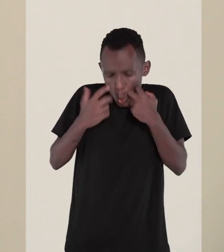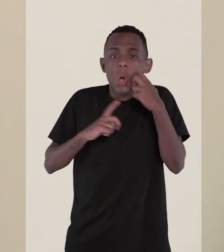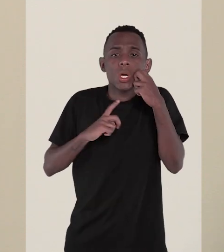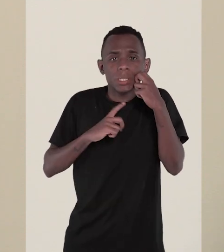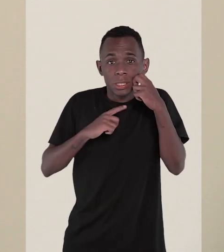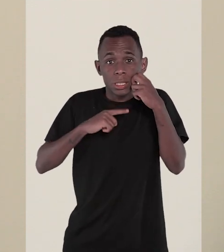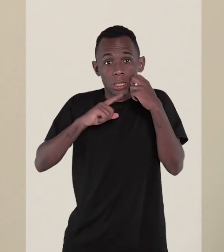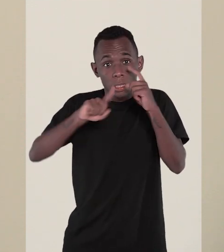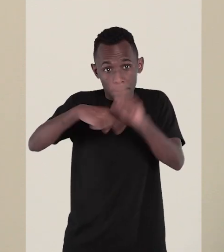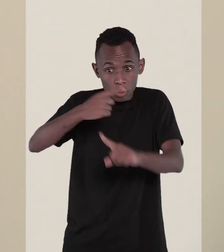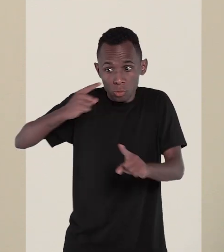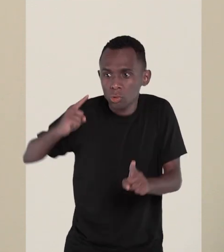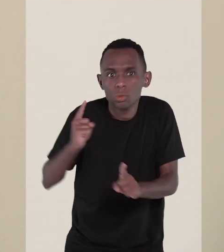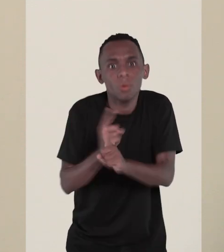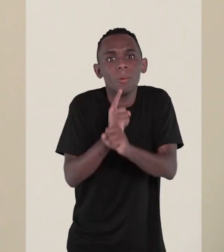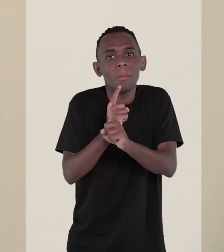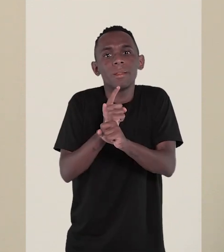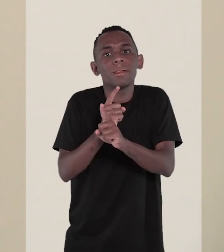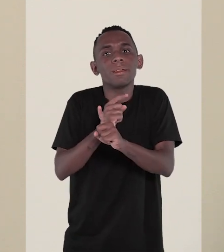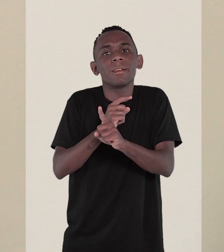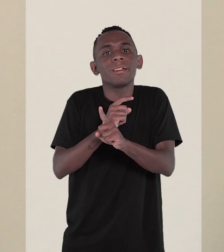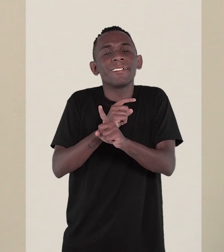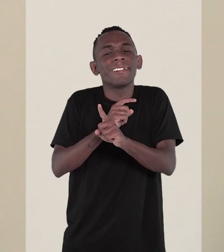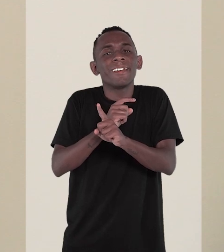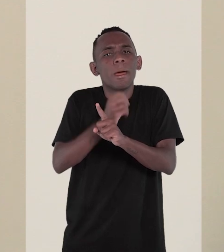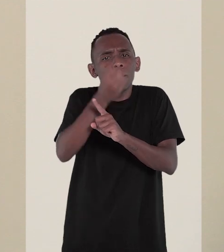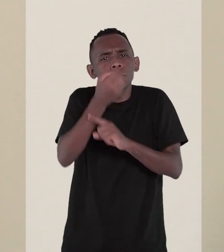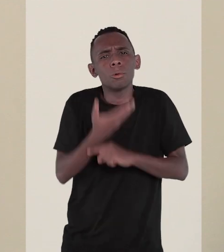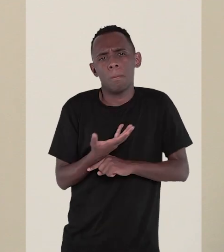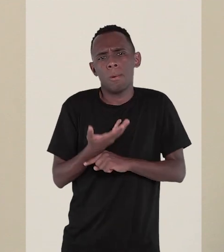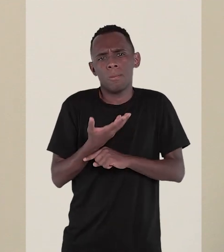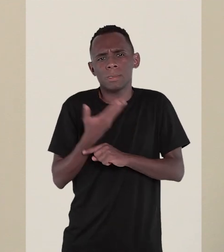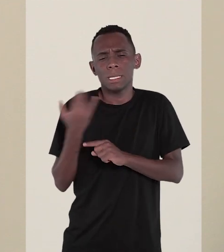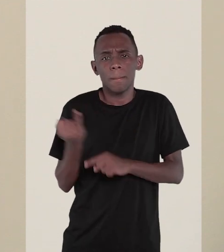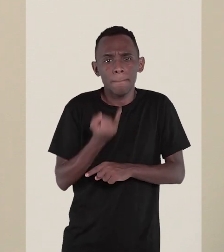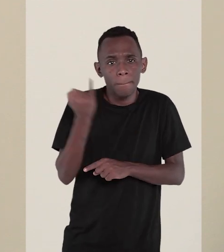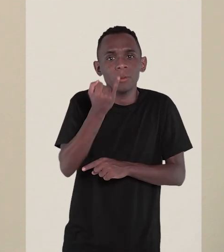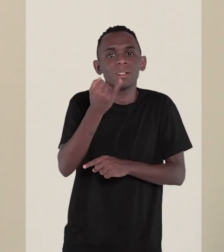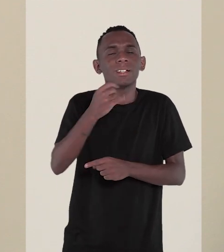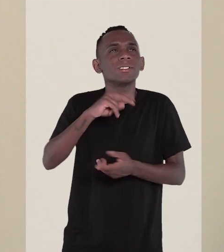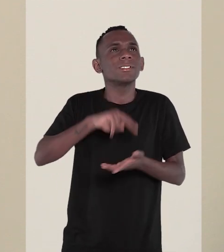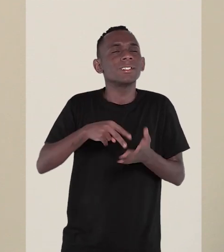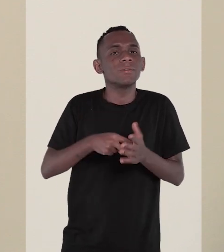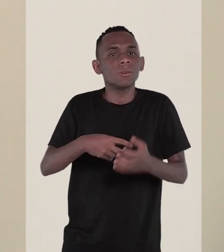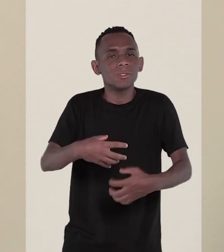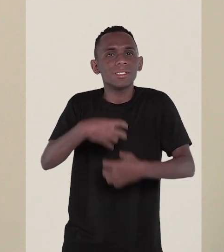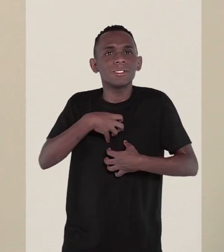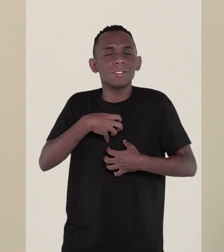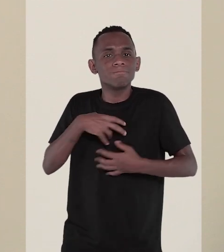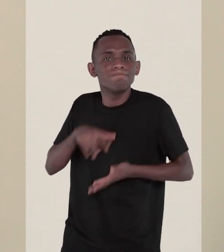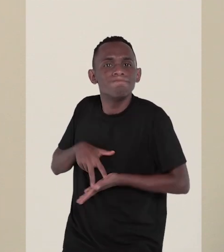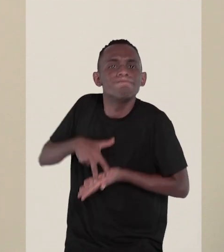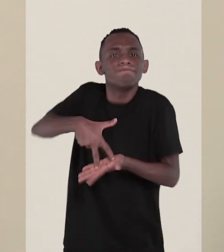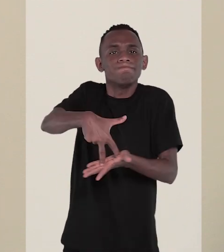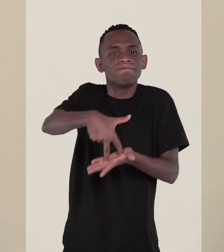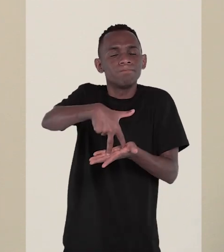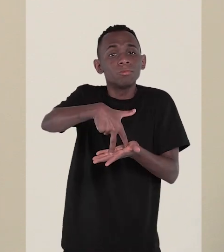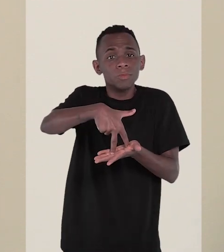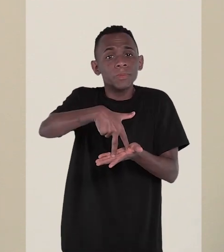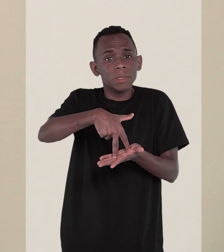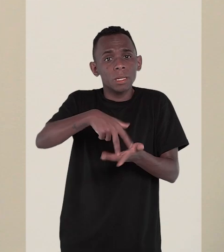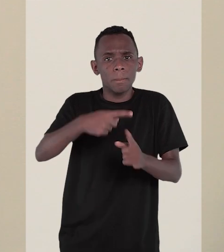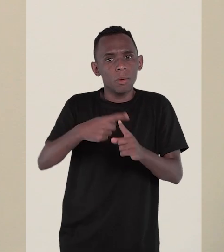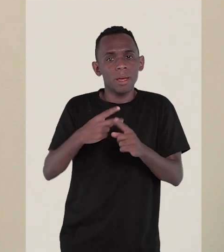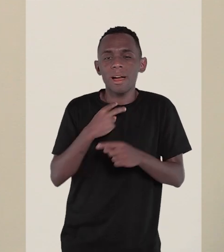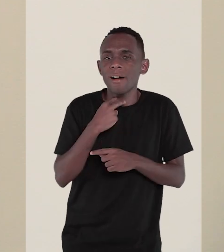eu descobri que aquilo era mais do que um timbre estranho, era o meu lugar no mundo. Tanto que a